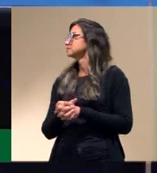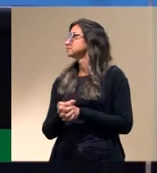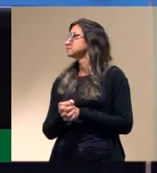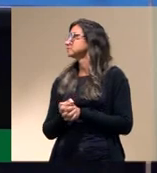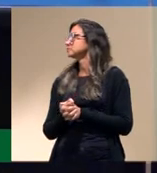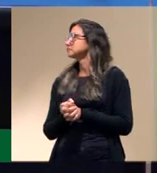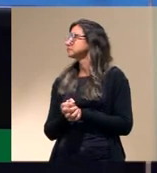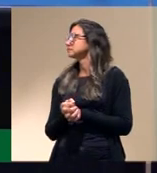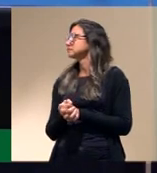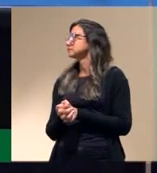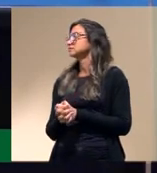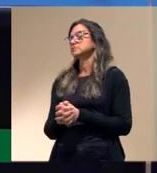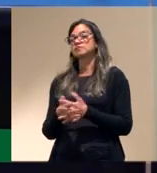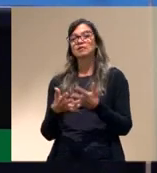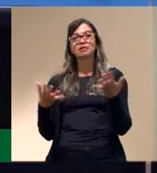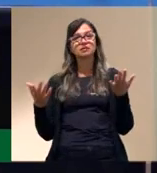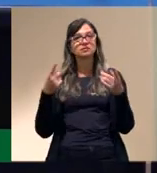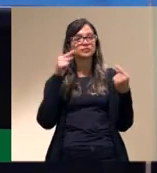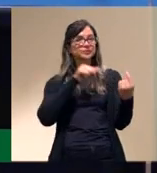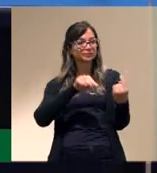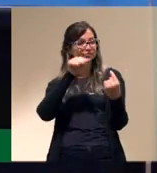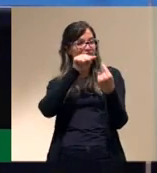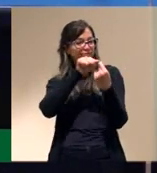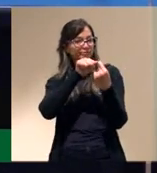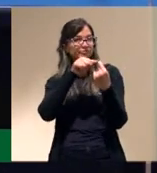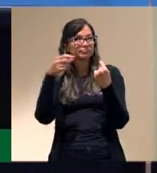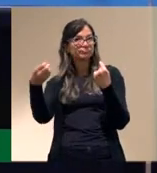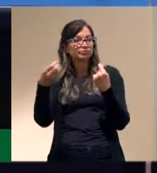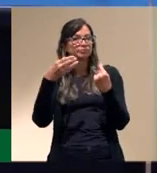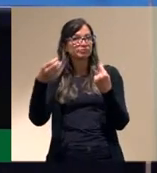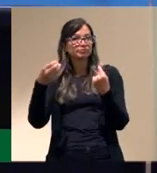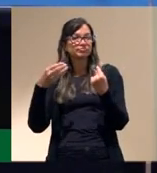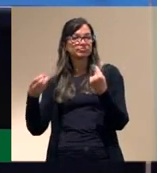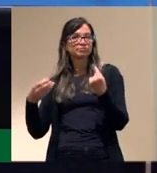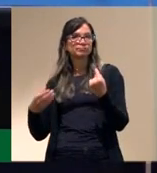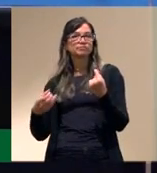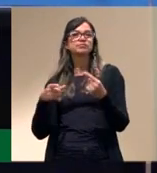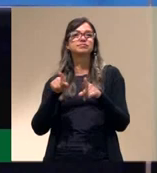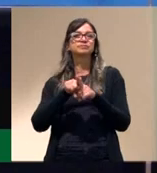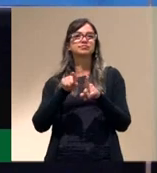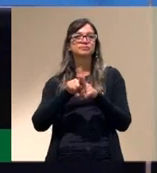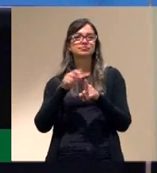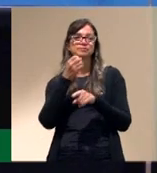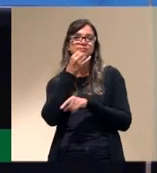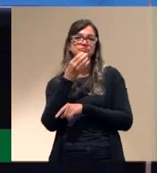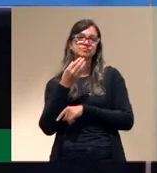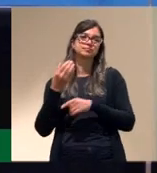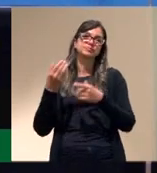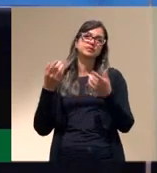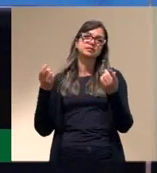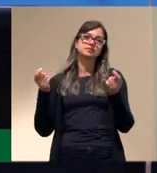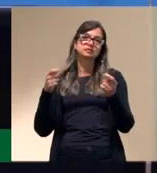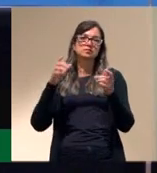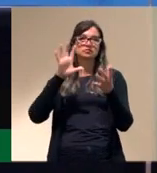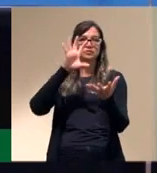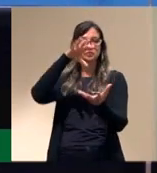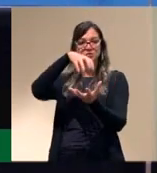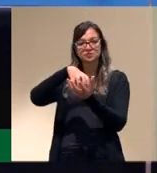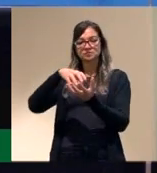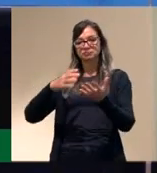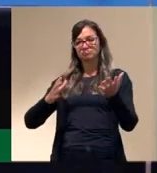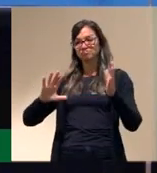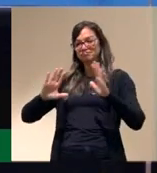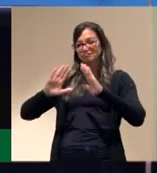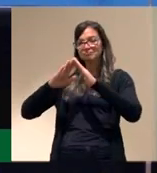esses novos objetivos e indicadores de ação que vêm no documento novo, acho que no coletivo da unidade, o trabalho de